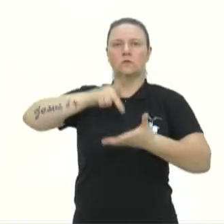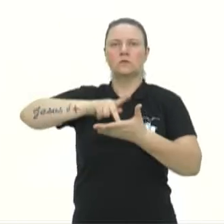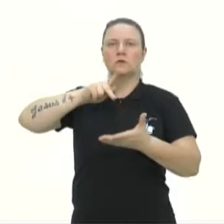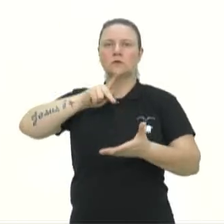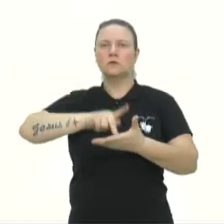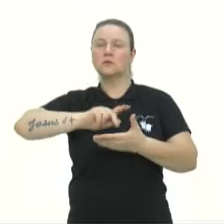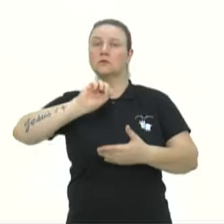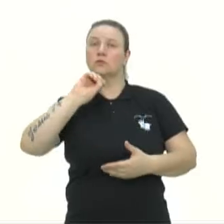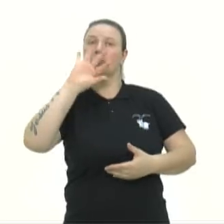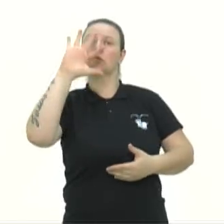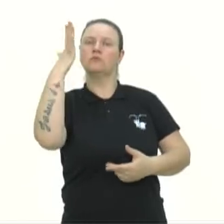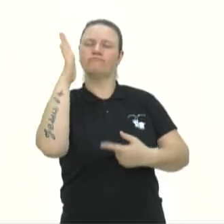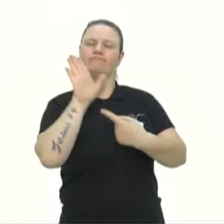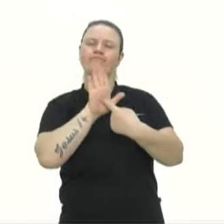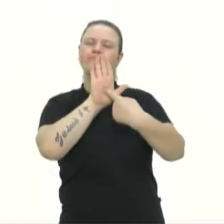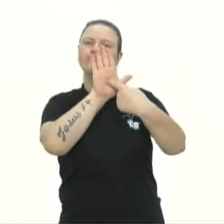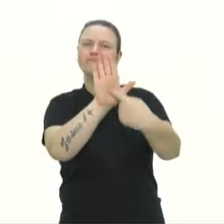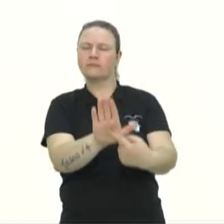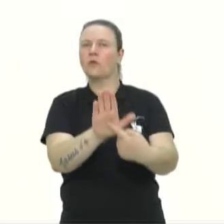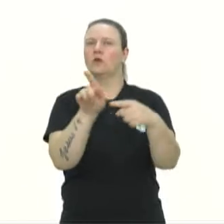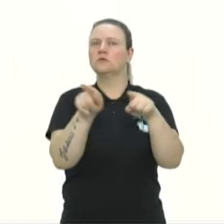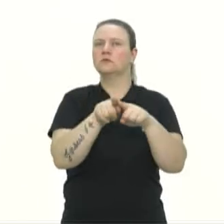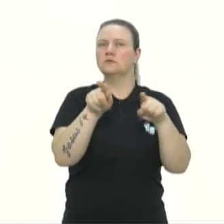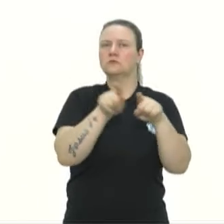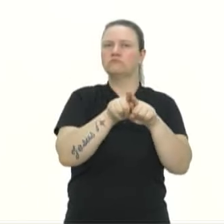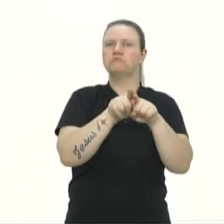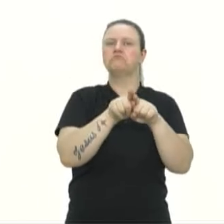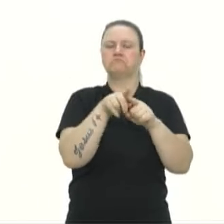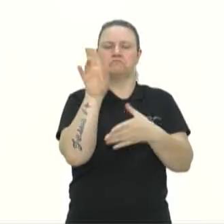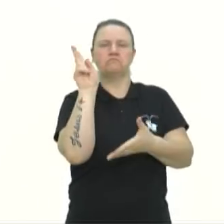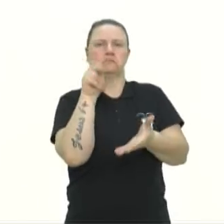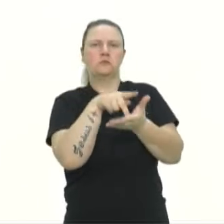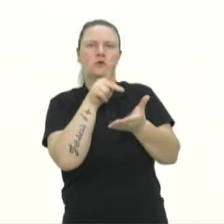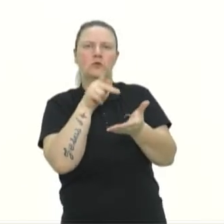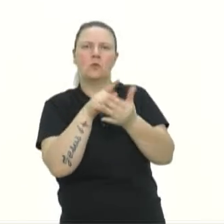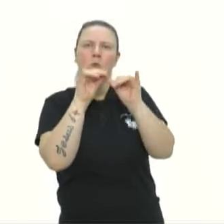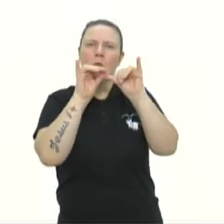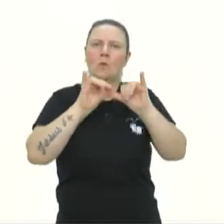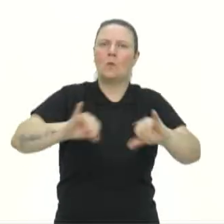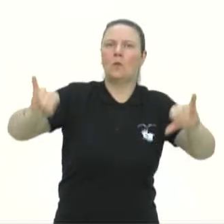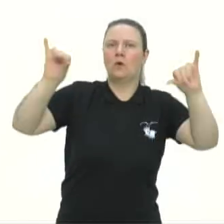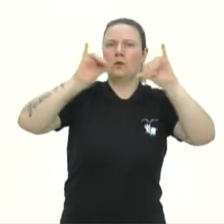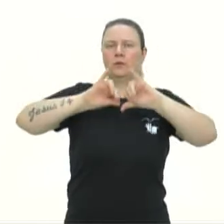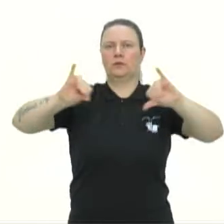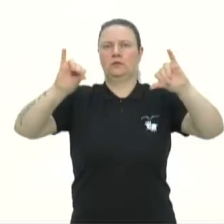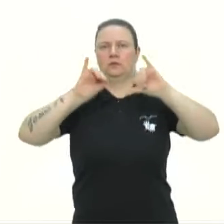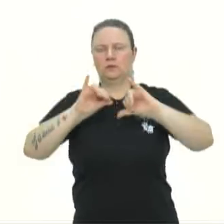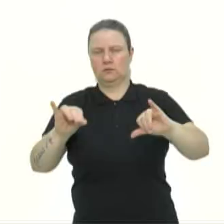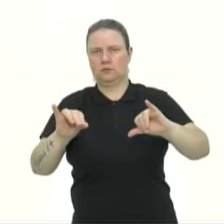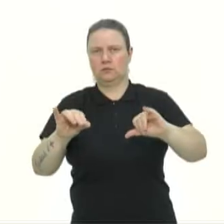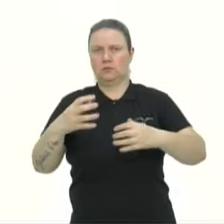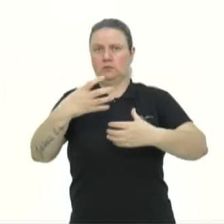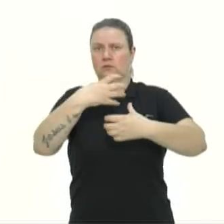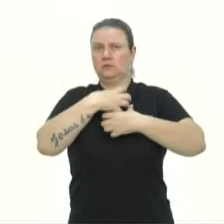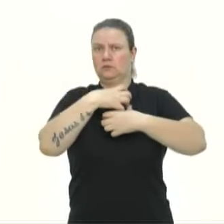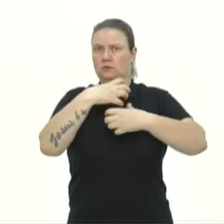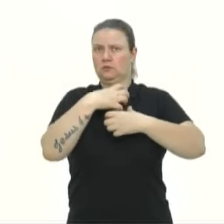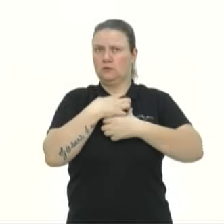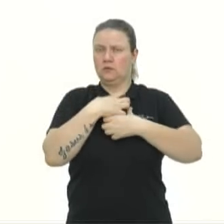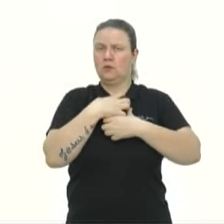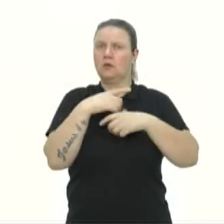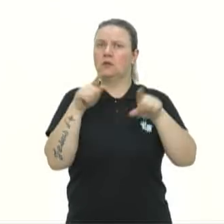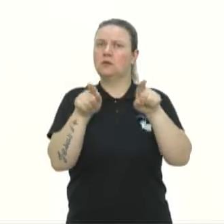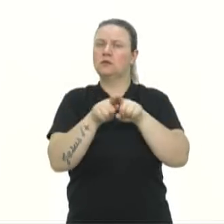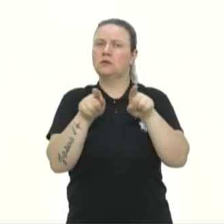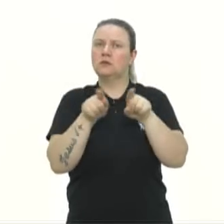sendo apresentado, trazendo credibilidade à notícia. Desta forma,